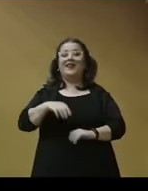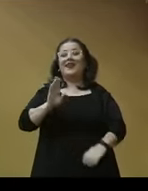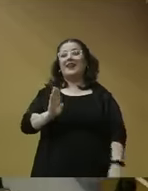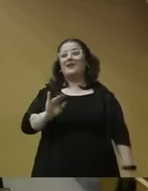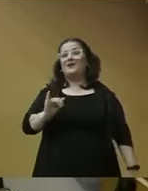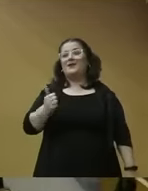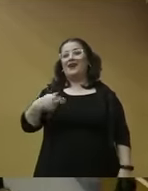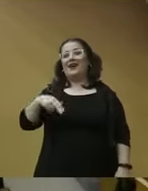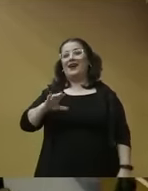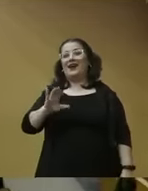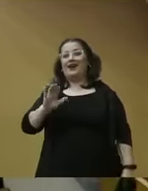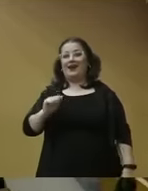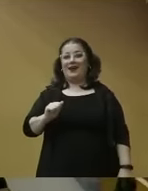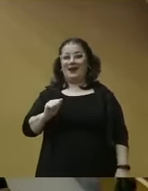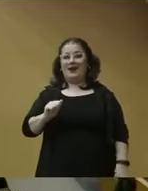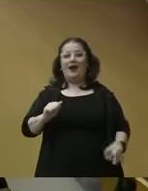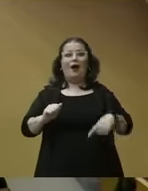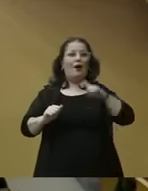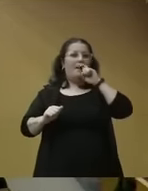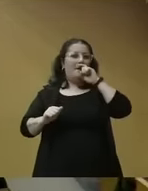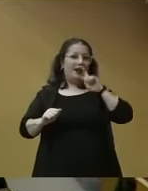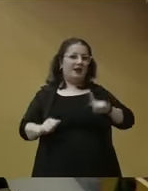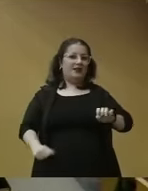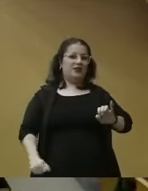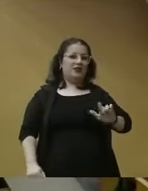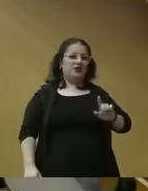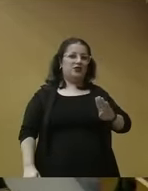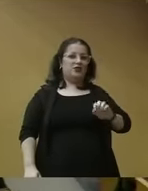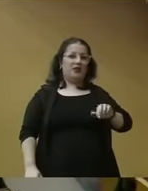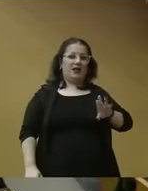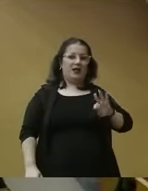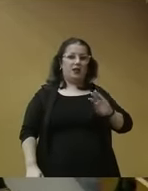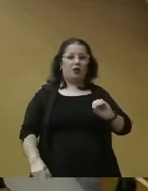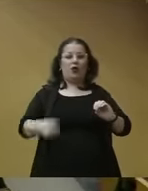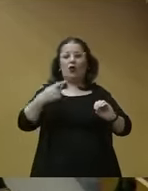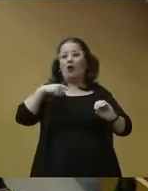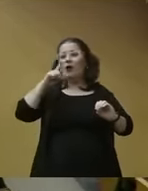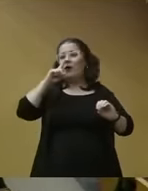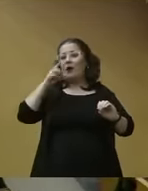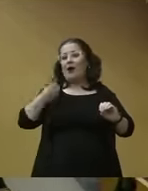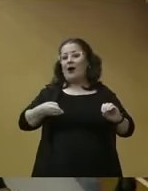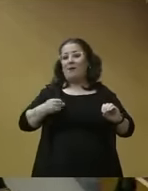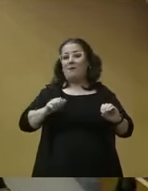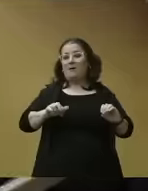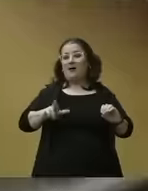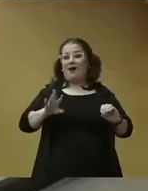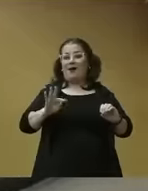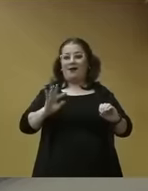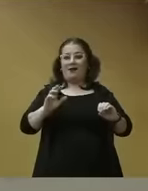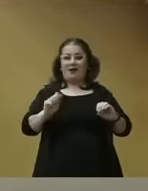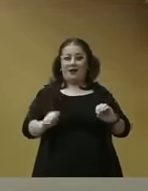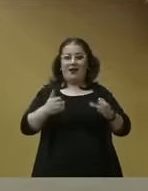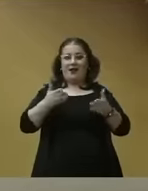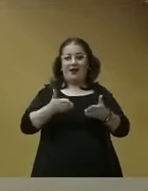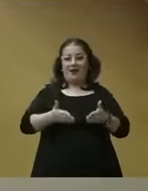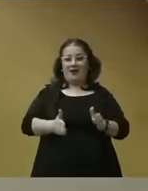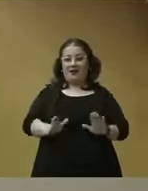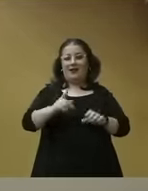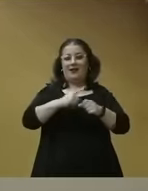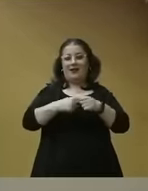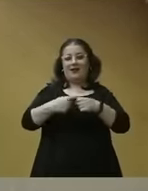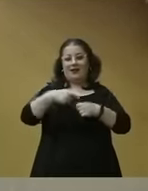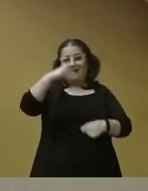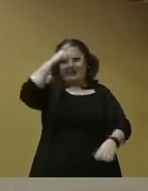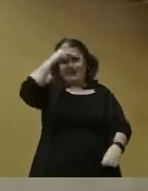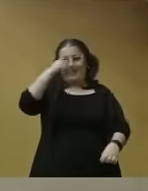Bianca Sosa Semper, filha de Gilberto Mendes Semper e Marta Regina Sosa Semper, natural de